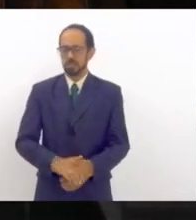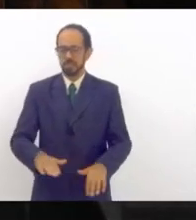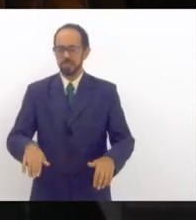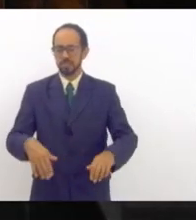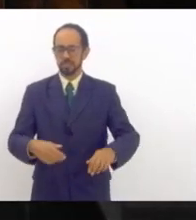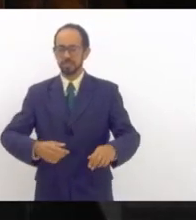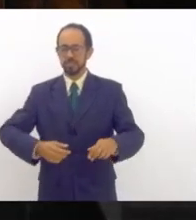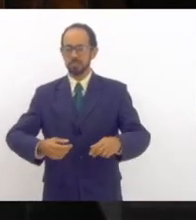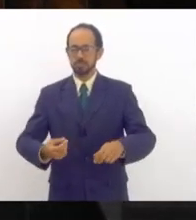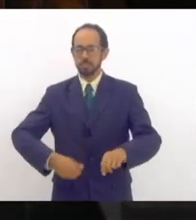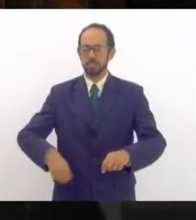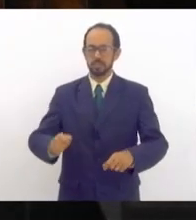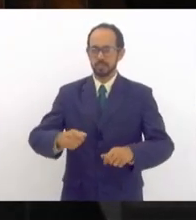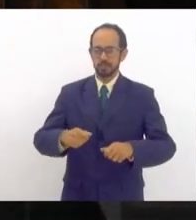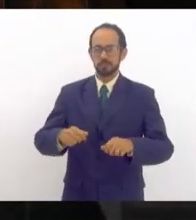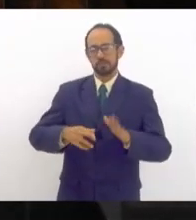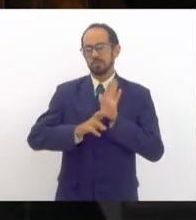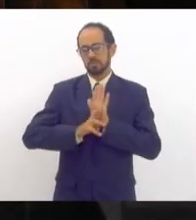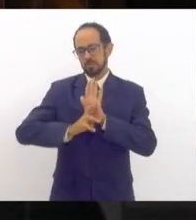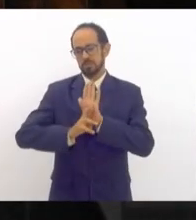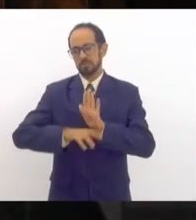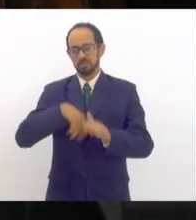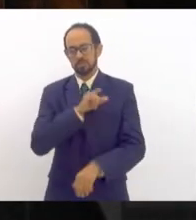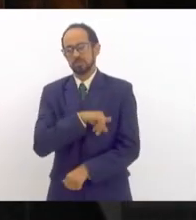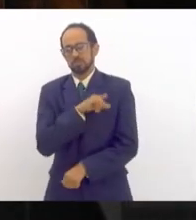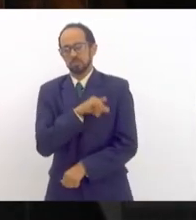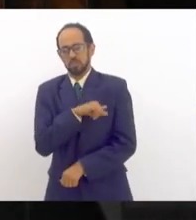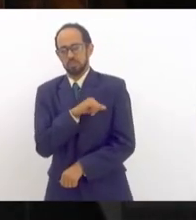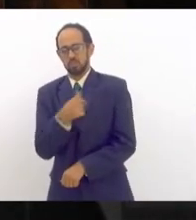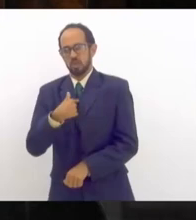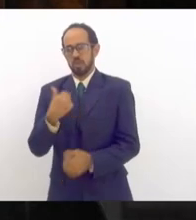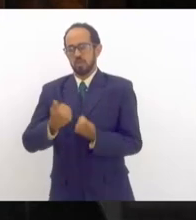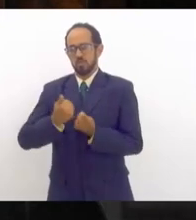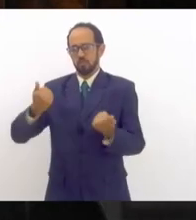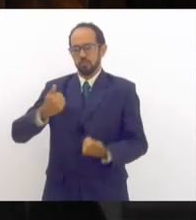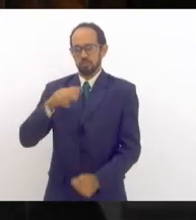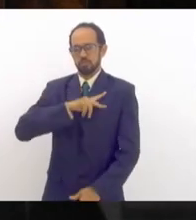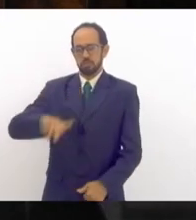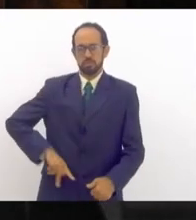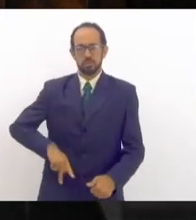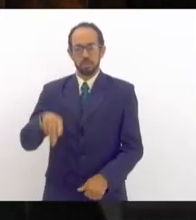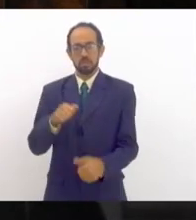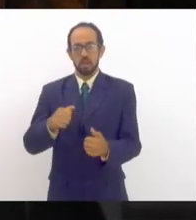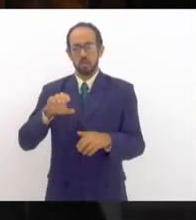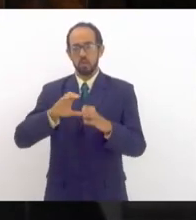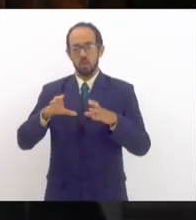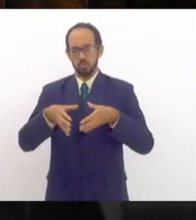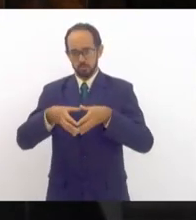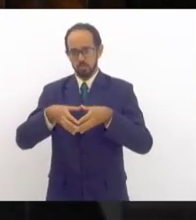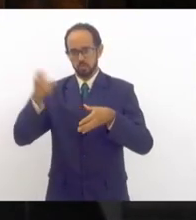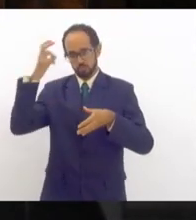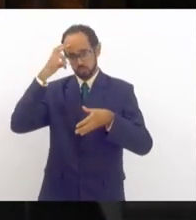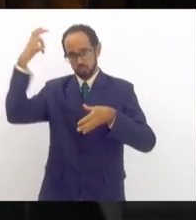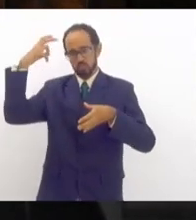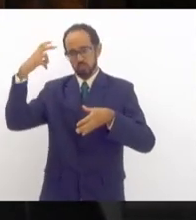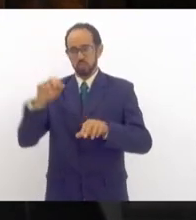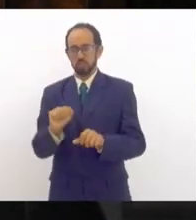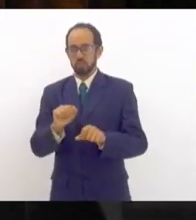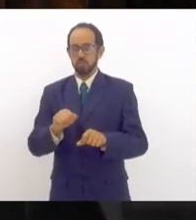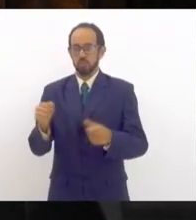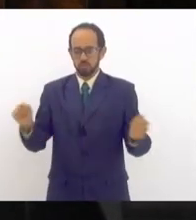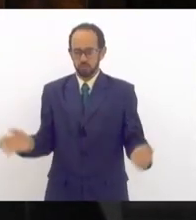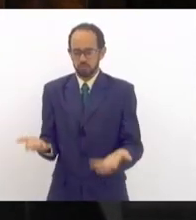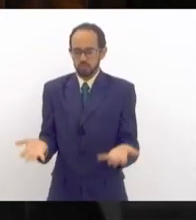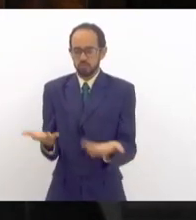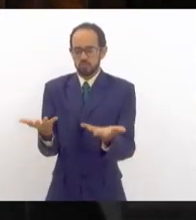carnaval grandes eventos no Rio de Janeiro eu como vice-presidente da comissão de Cultura sou um incentivador de todo grande evento